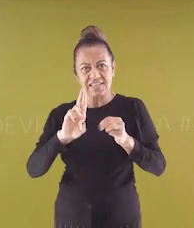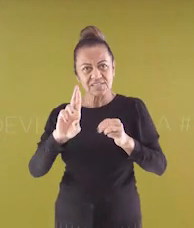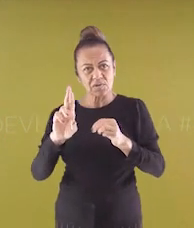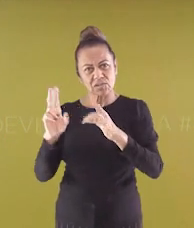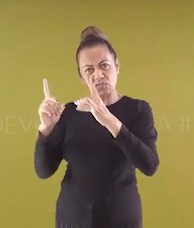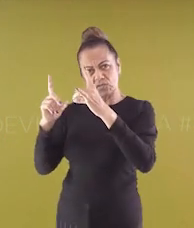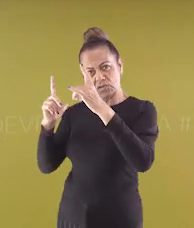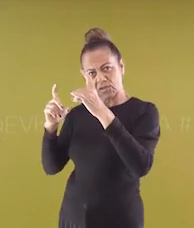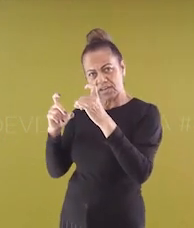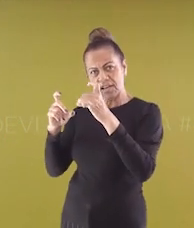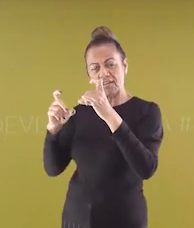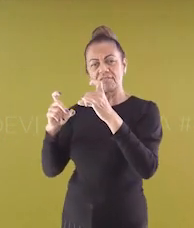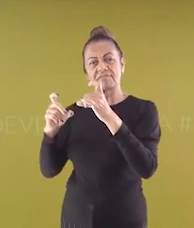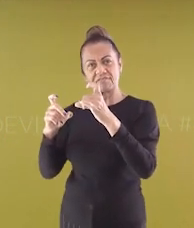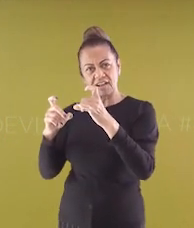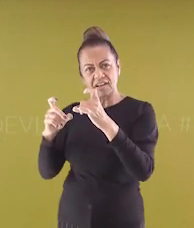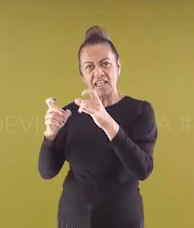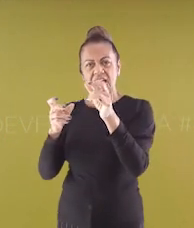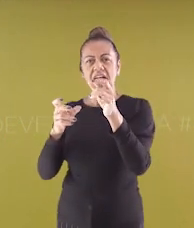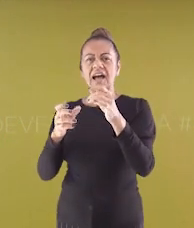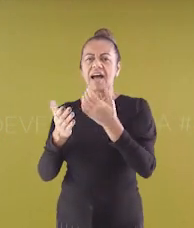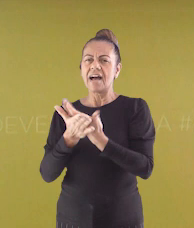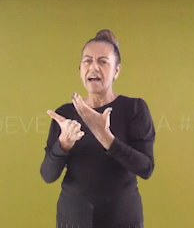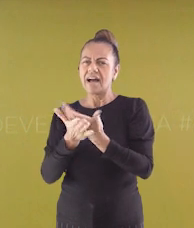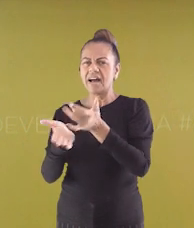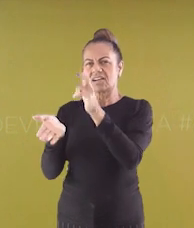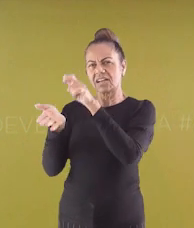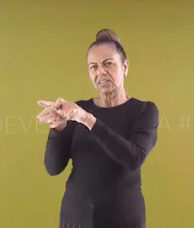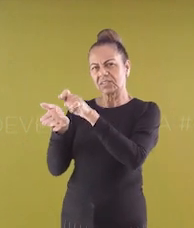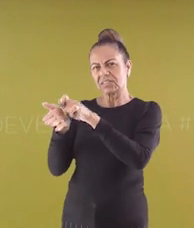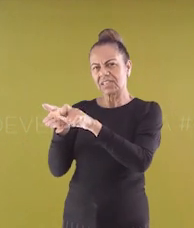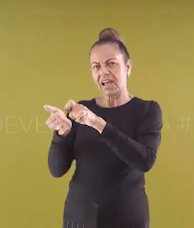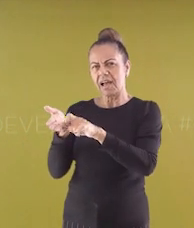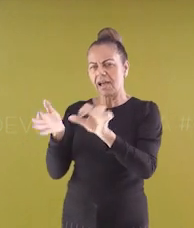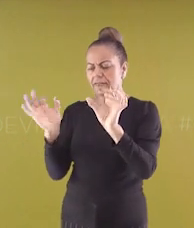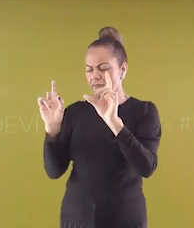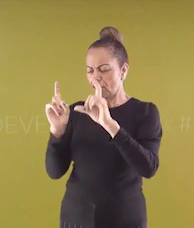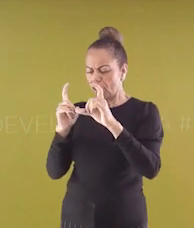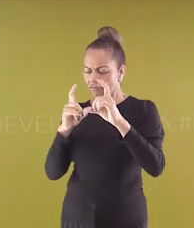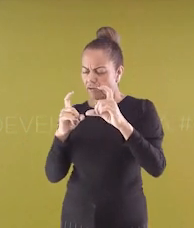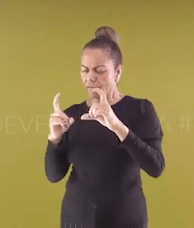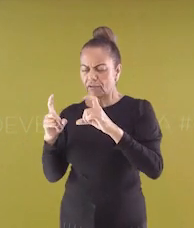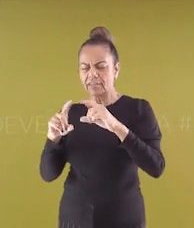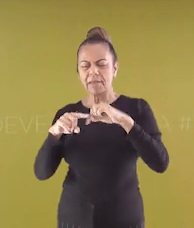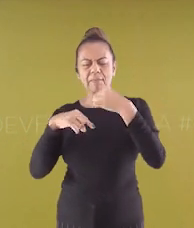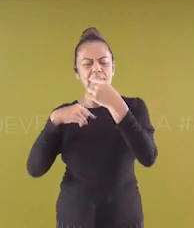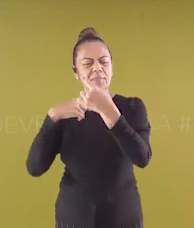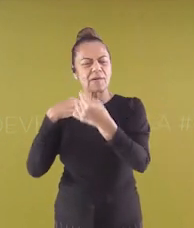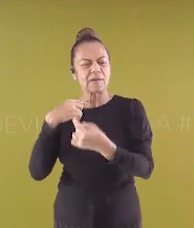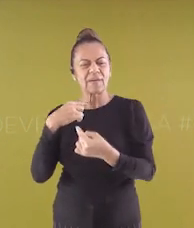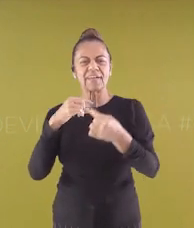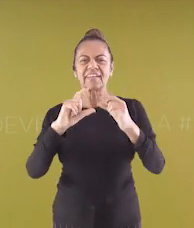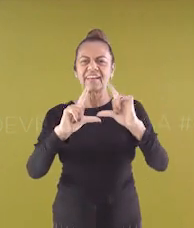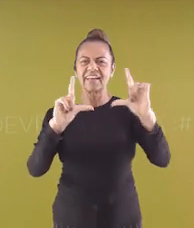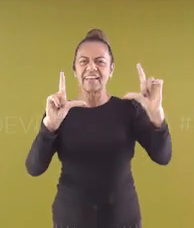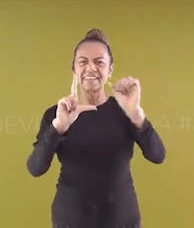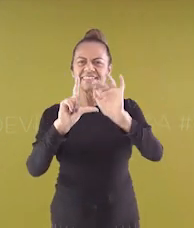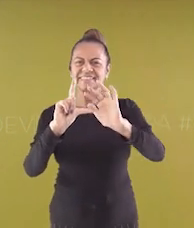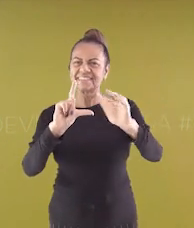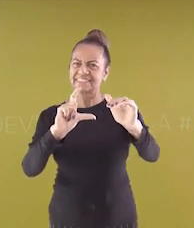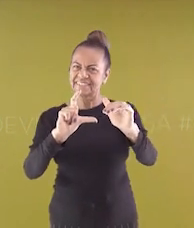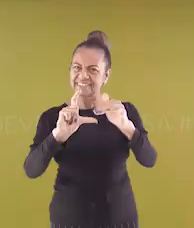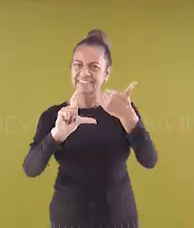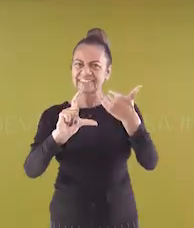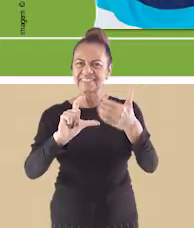ou fotografar as suas anotações da aula e mandar para o QR Code de envio de atividades que vai aparecer na sua tela daqui a